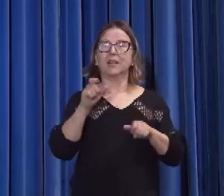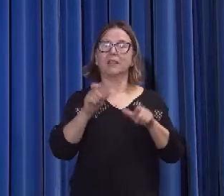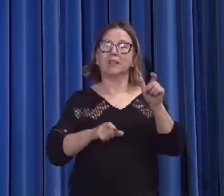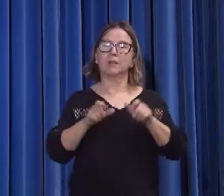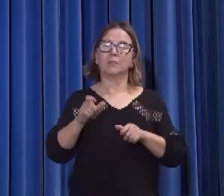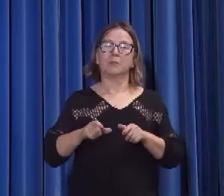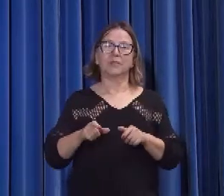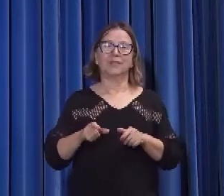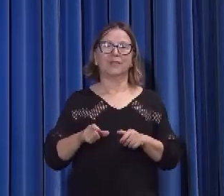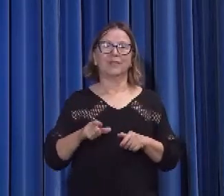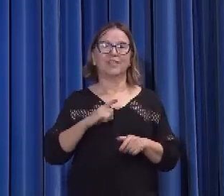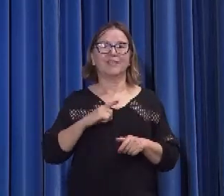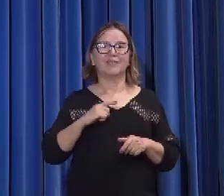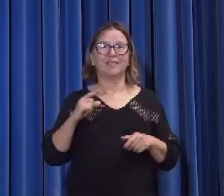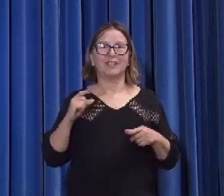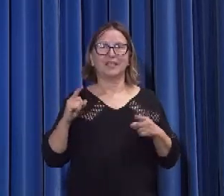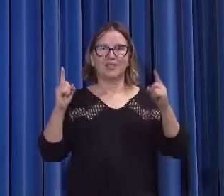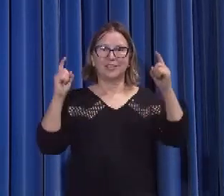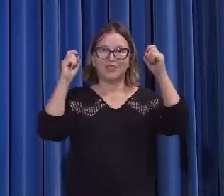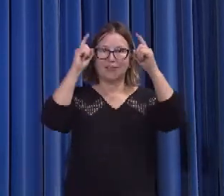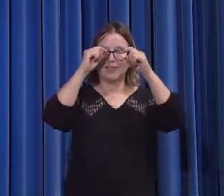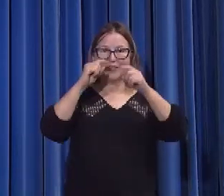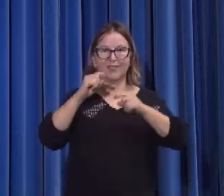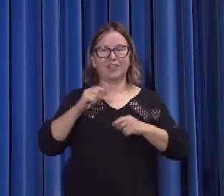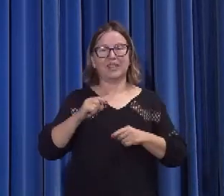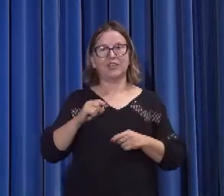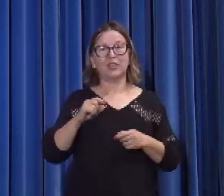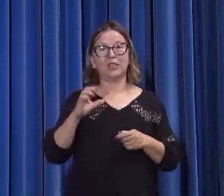de Deus e tribulação.